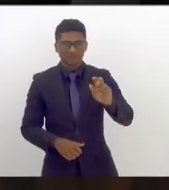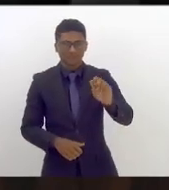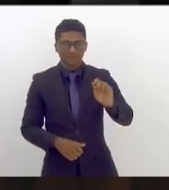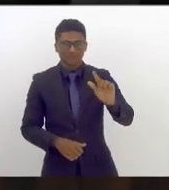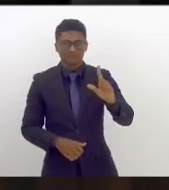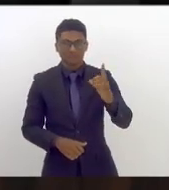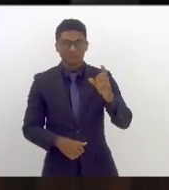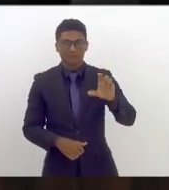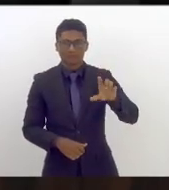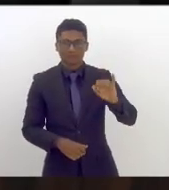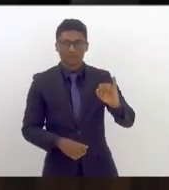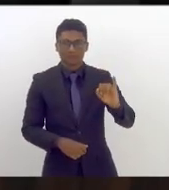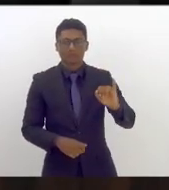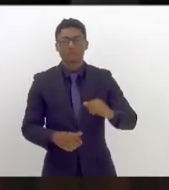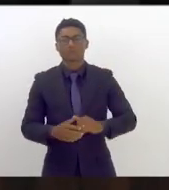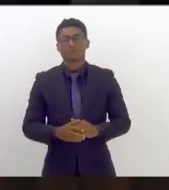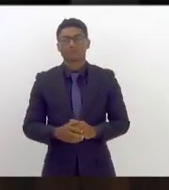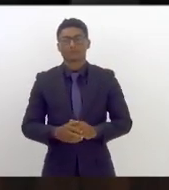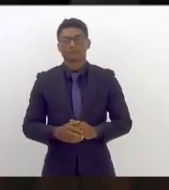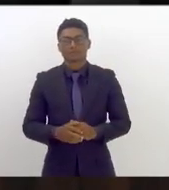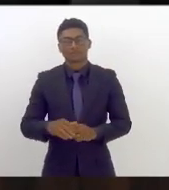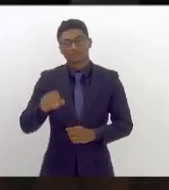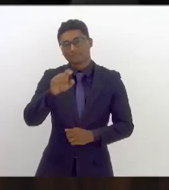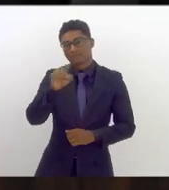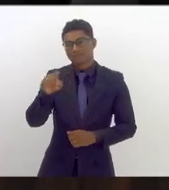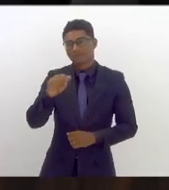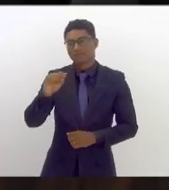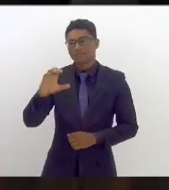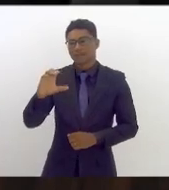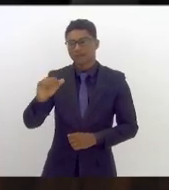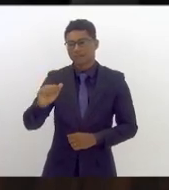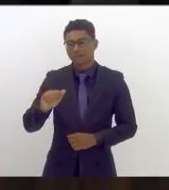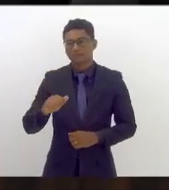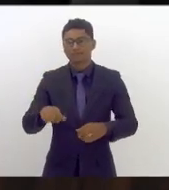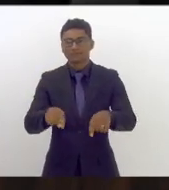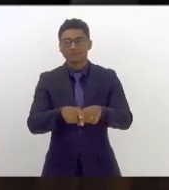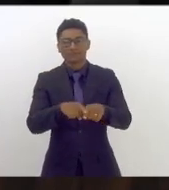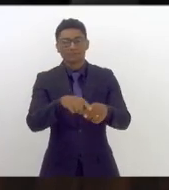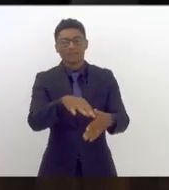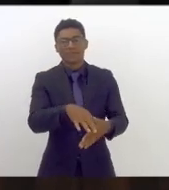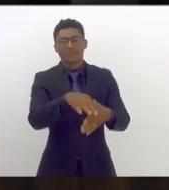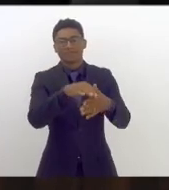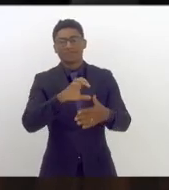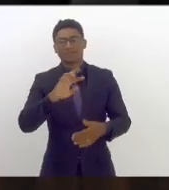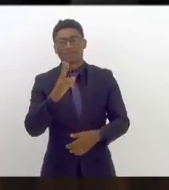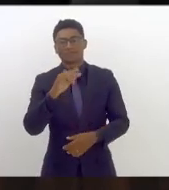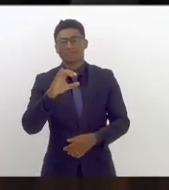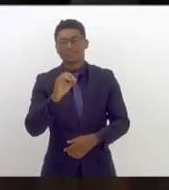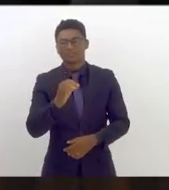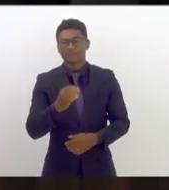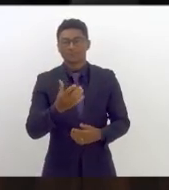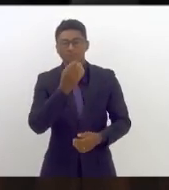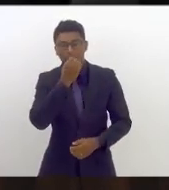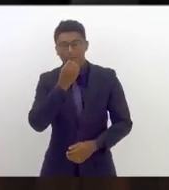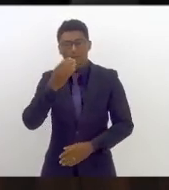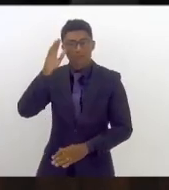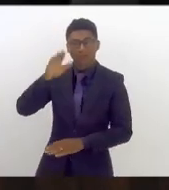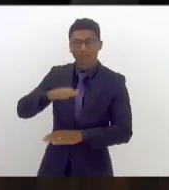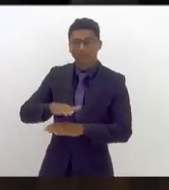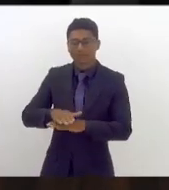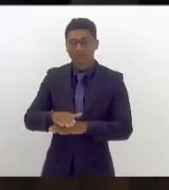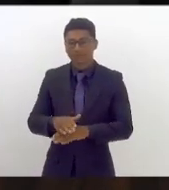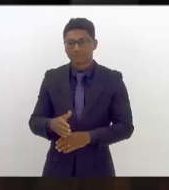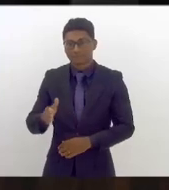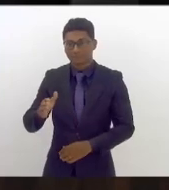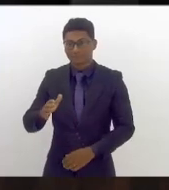Luizinho, Coronel Jairo, Zaca e o nosso líder maior, Chico Machado. Boa tarde,